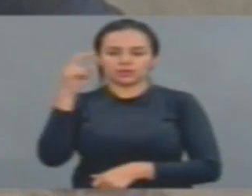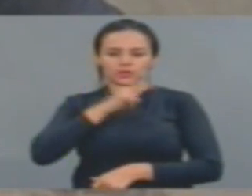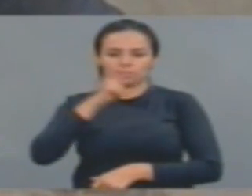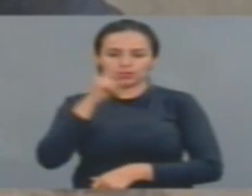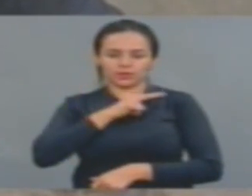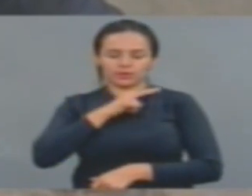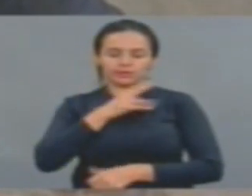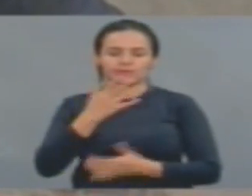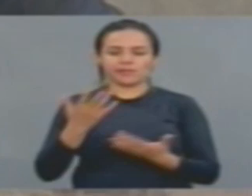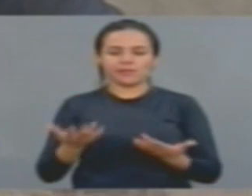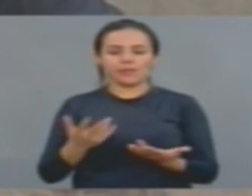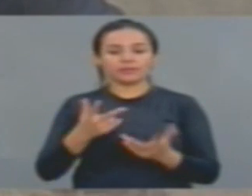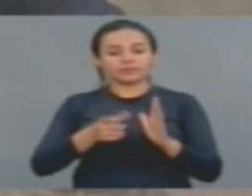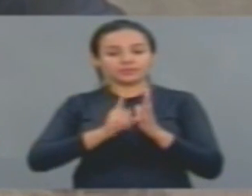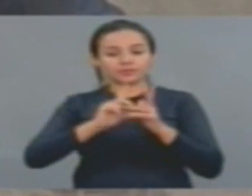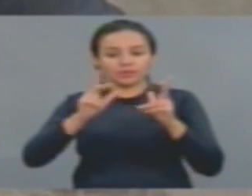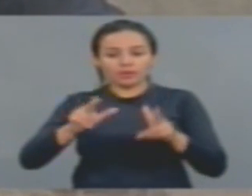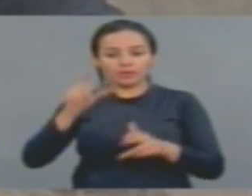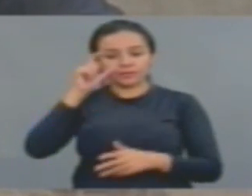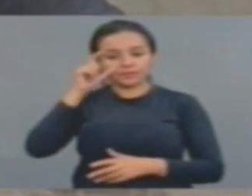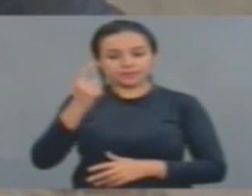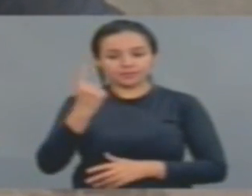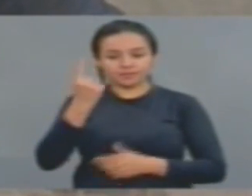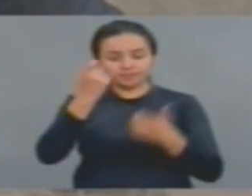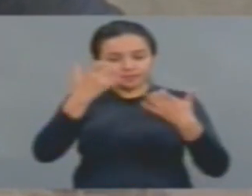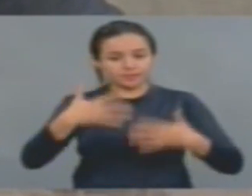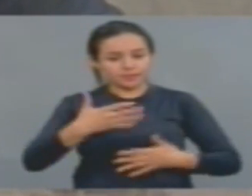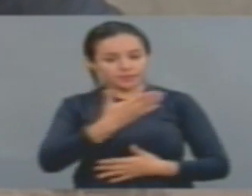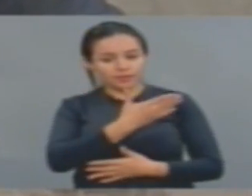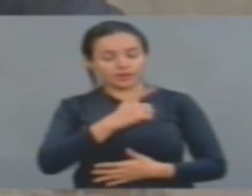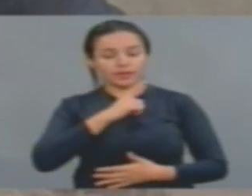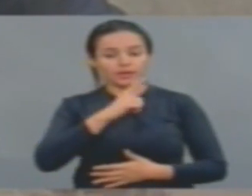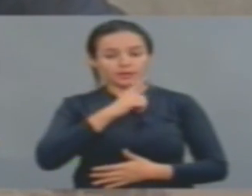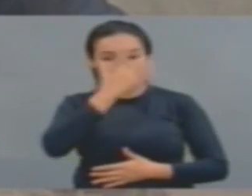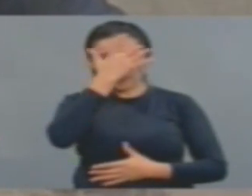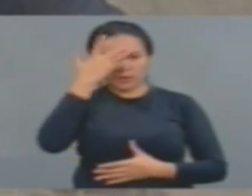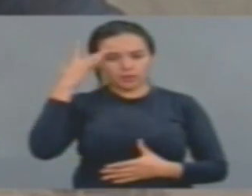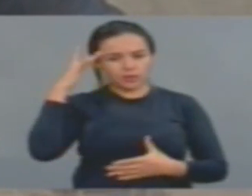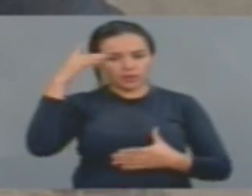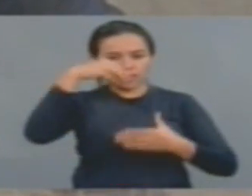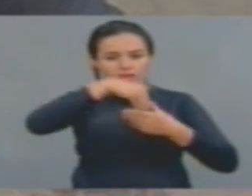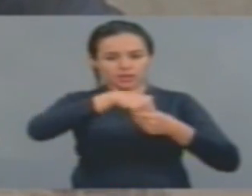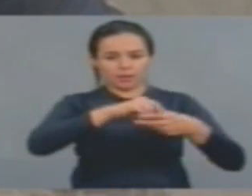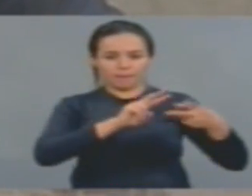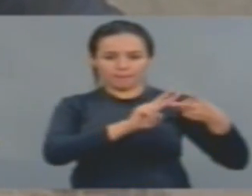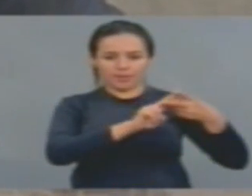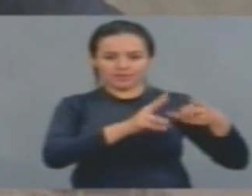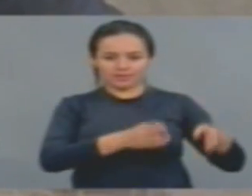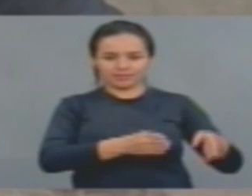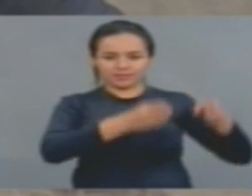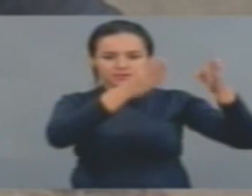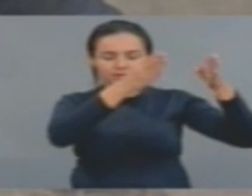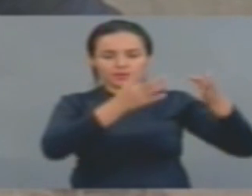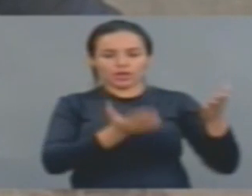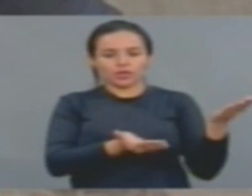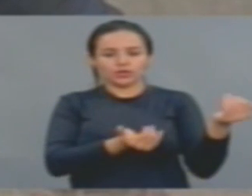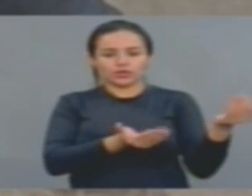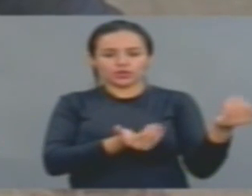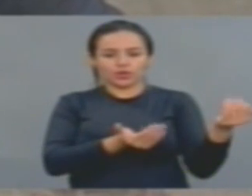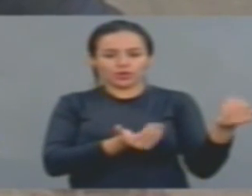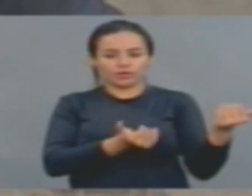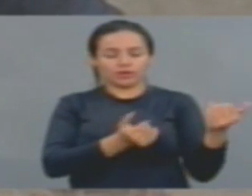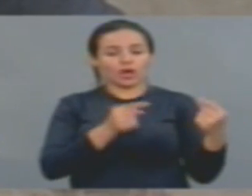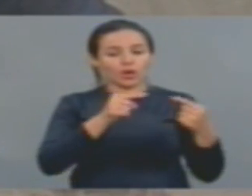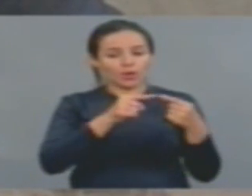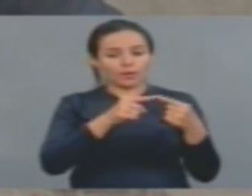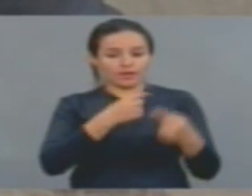merece. Como Vossa Excelência acabou de falar, são vidas que nós estamos tratando de vidas.